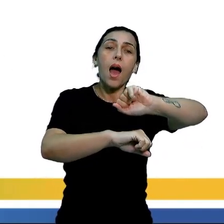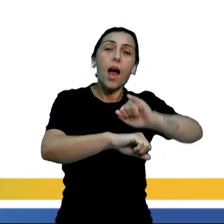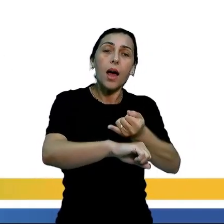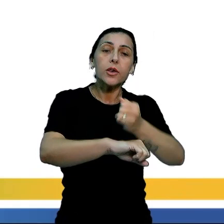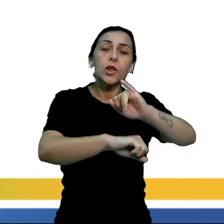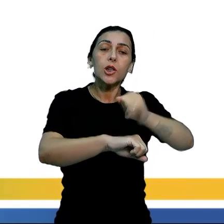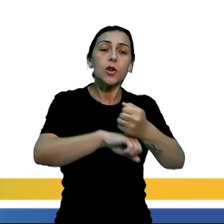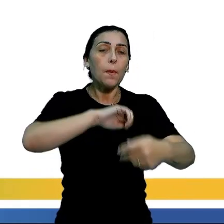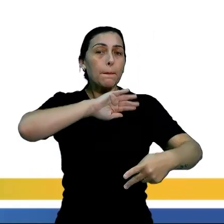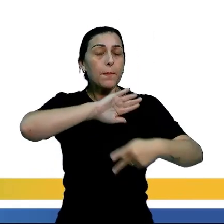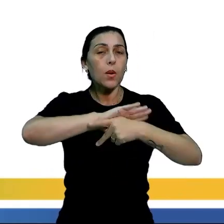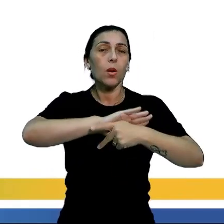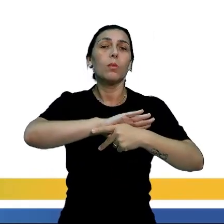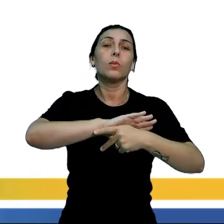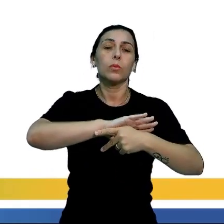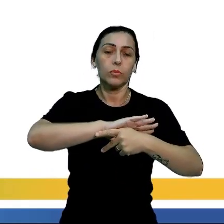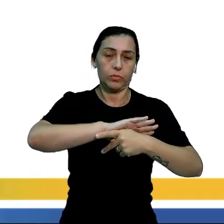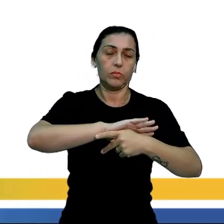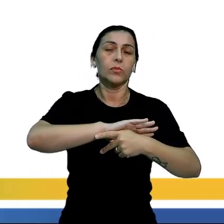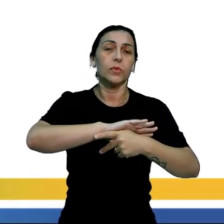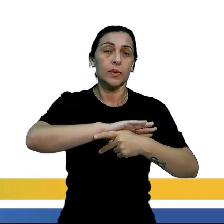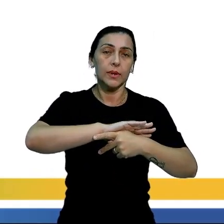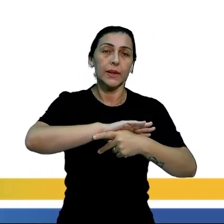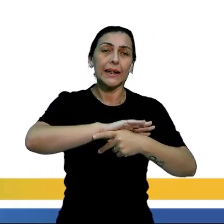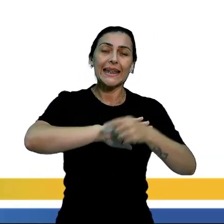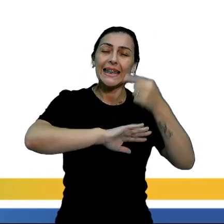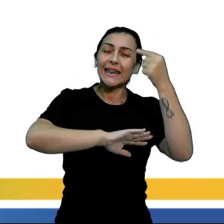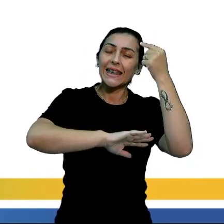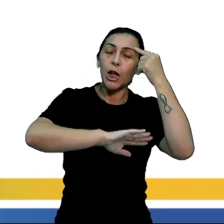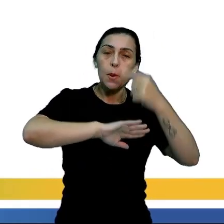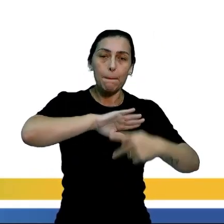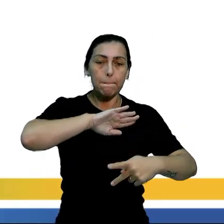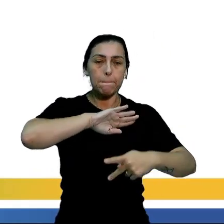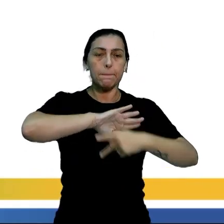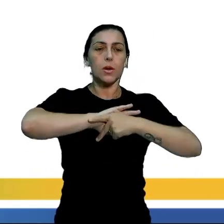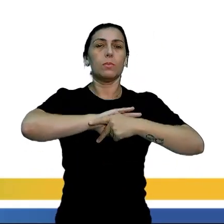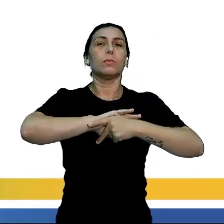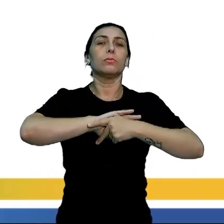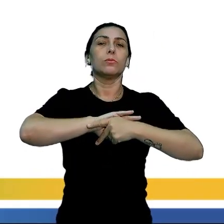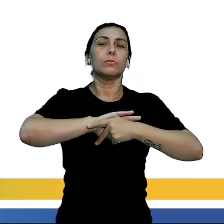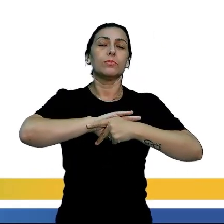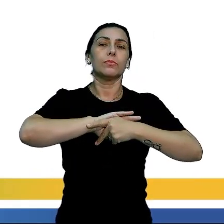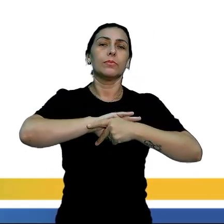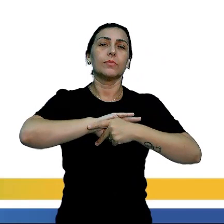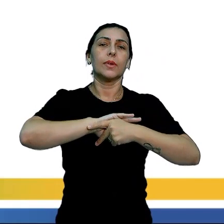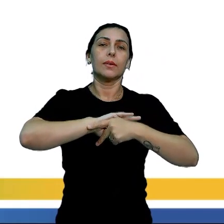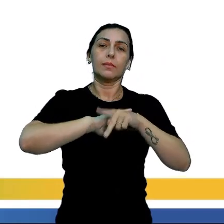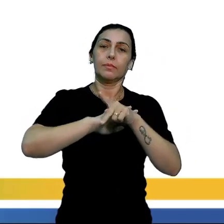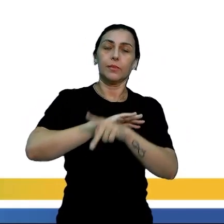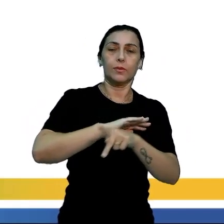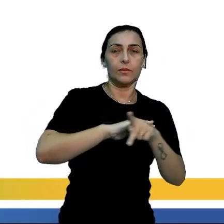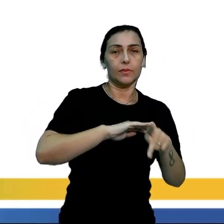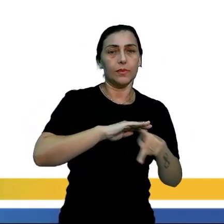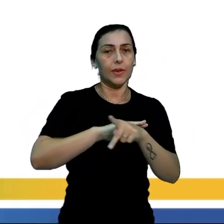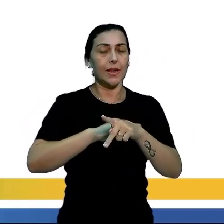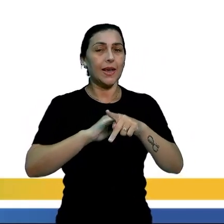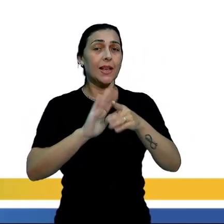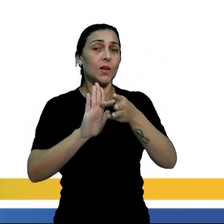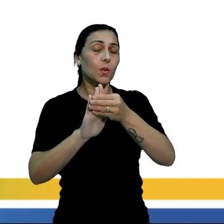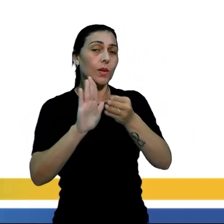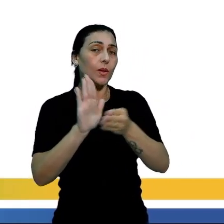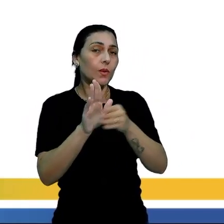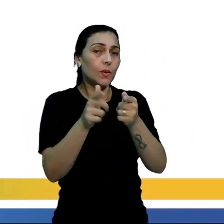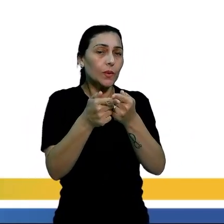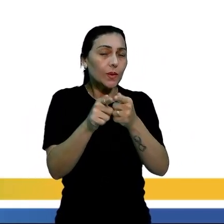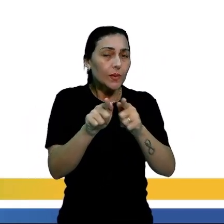que são aqueles adjetivos, né? Que dão a ideia de posse, né? Então, professor, esses conteúdos